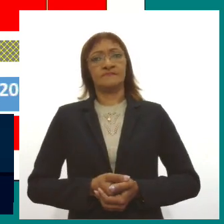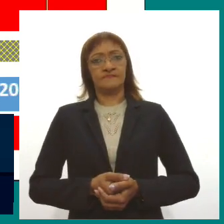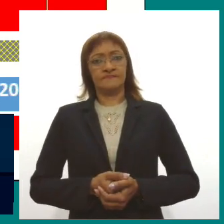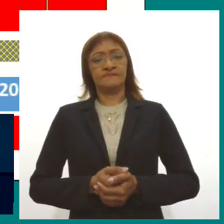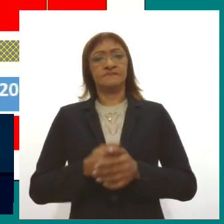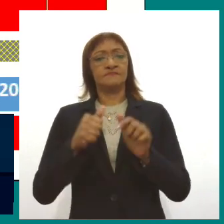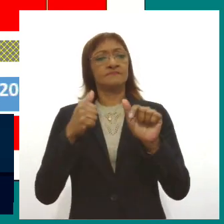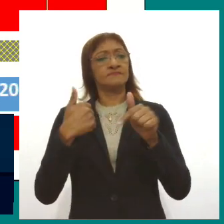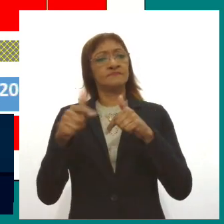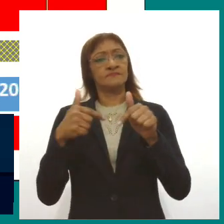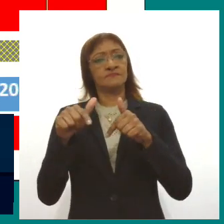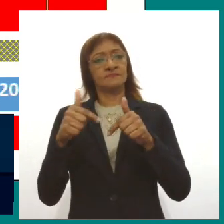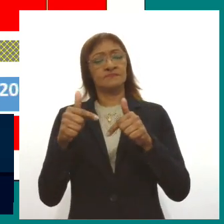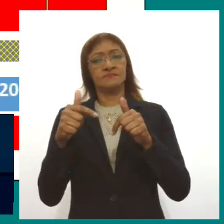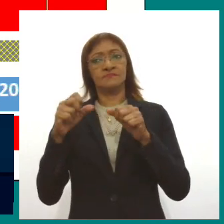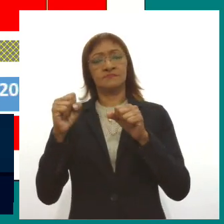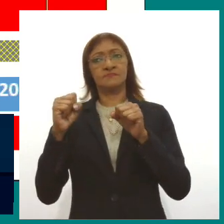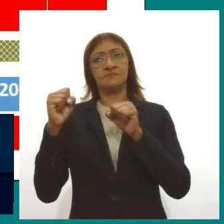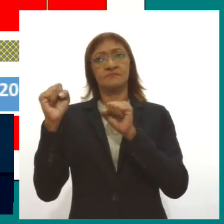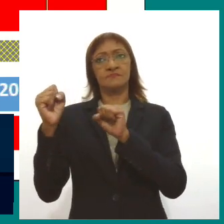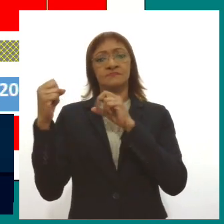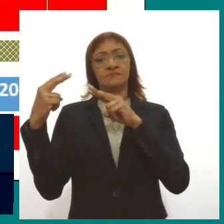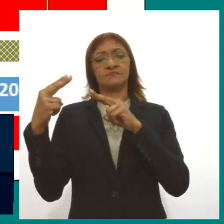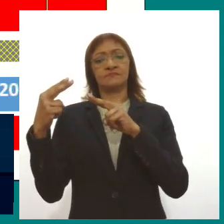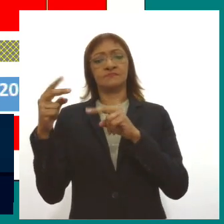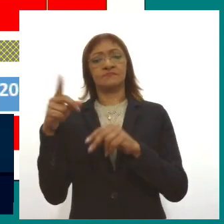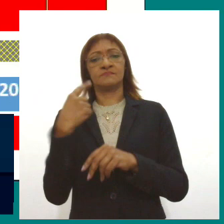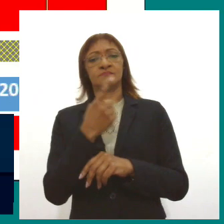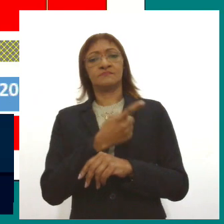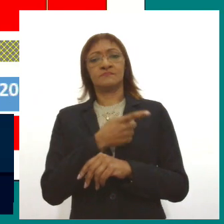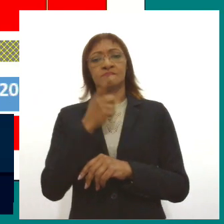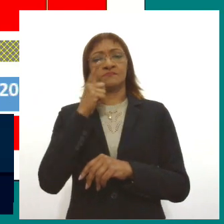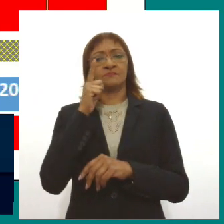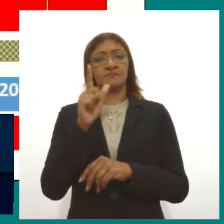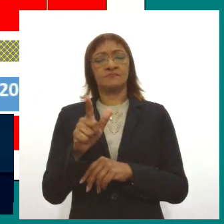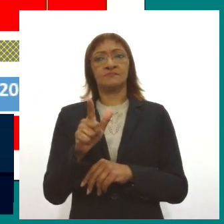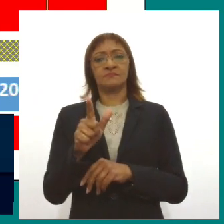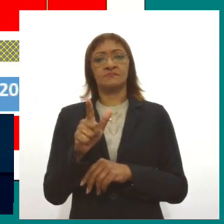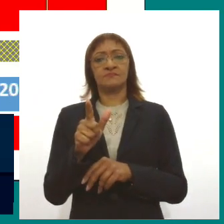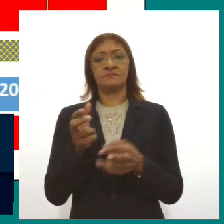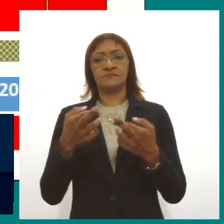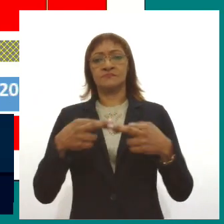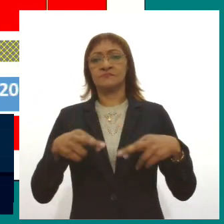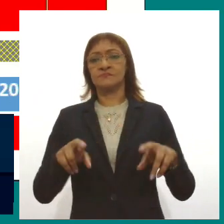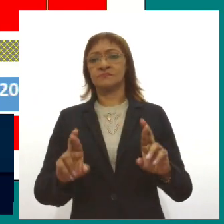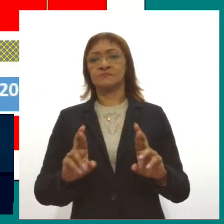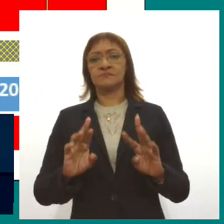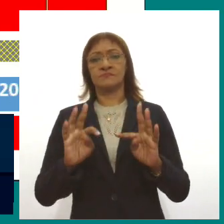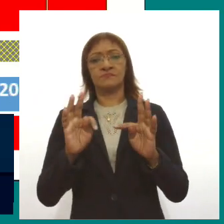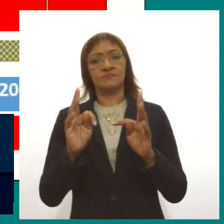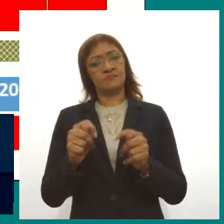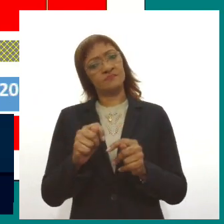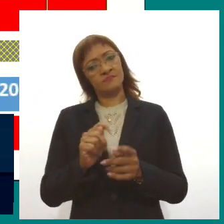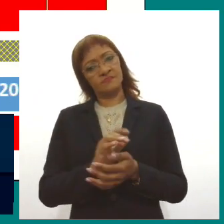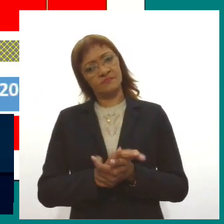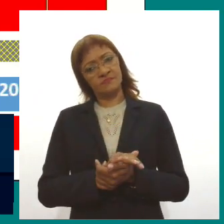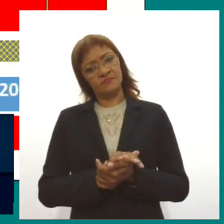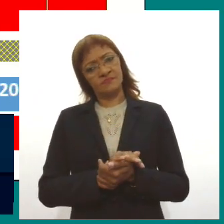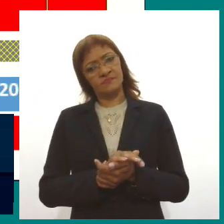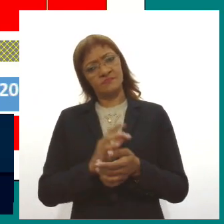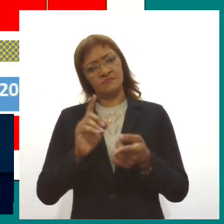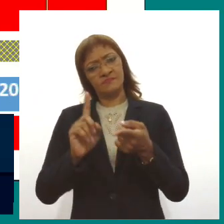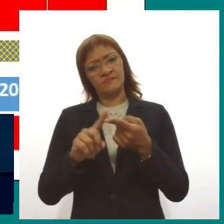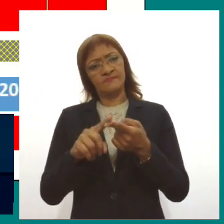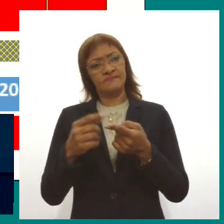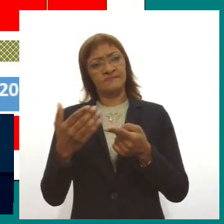com esse trabalho virtual, a gente está conseguindo praticamente zerar todas as demandas de outorga do Estado. Também a